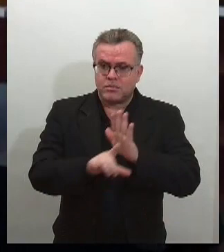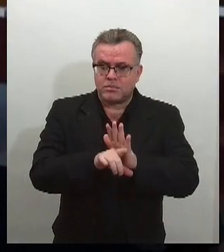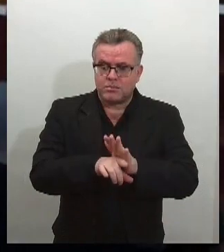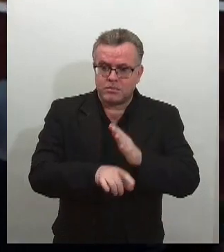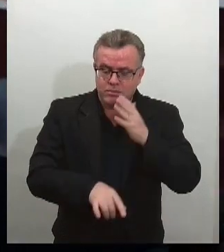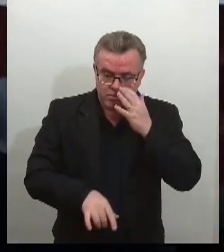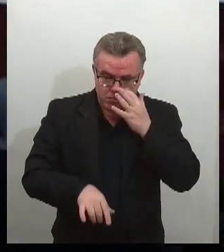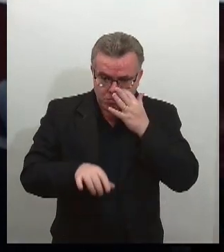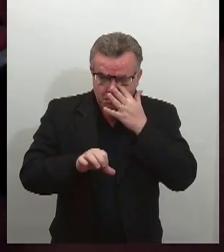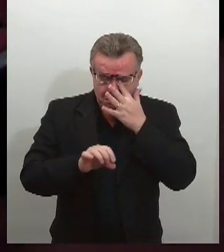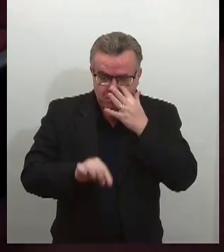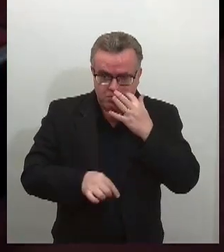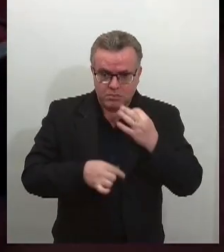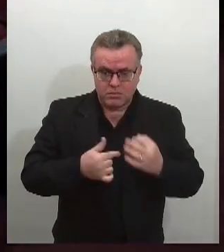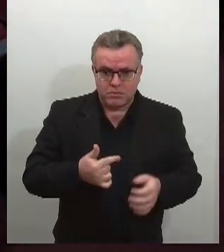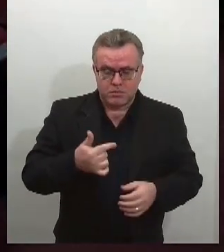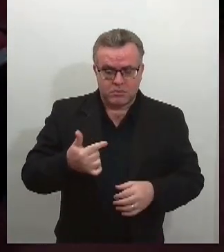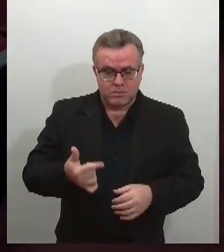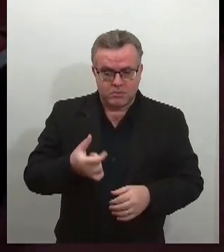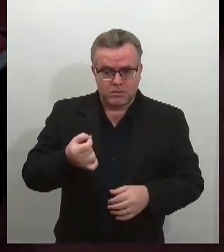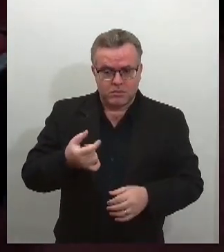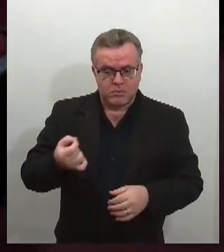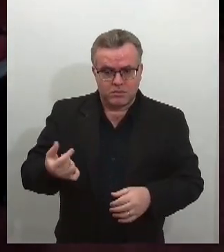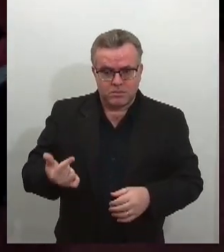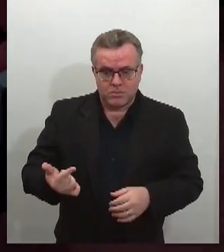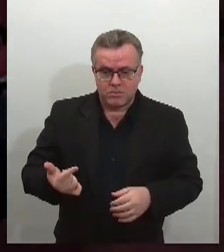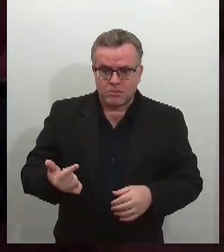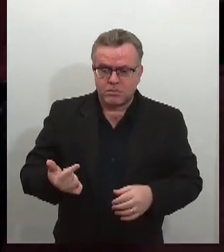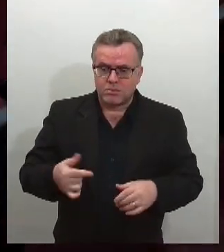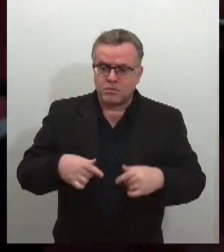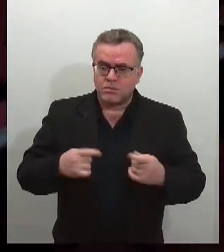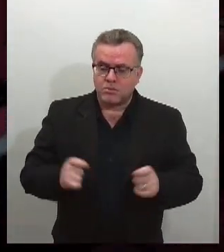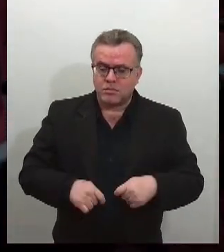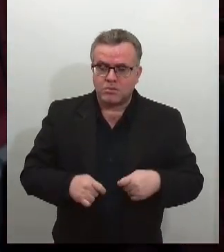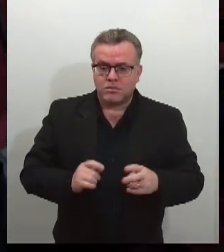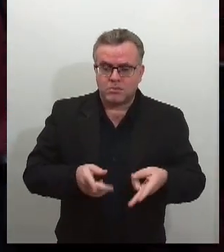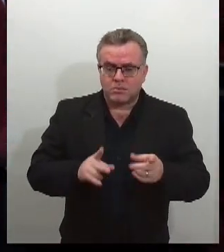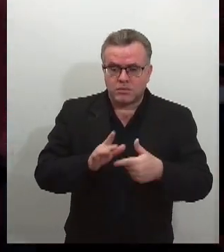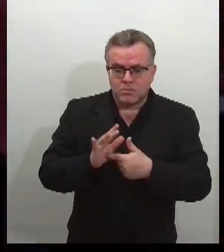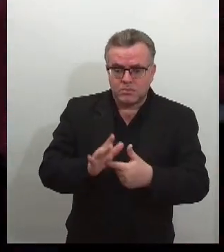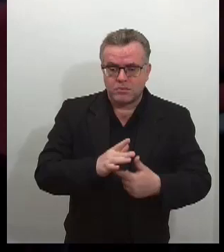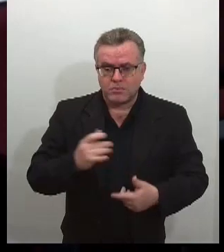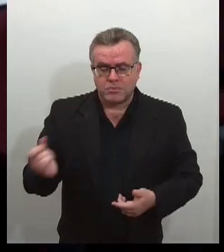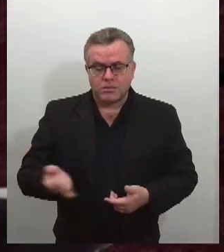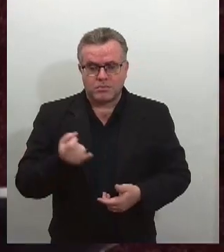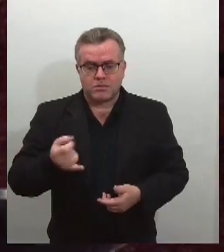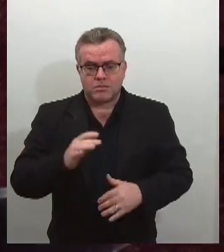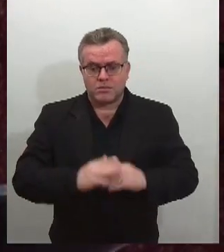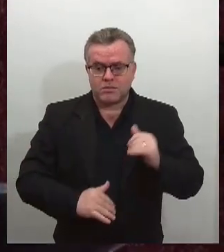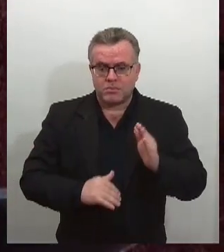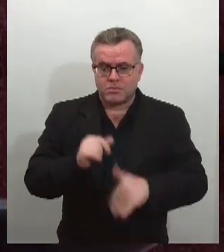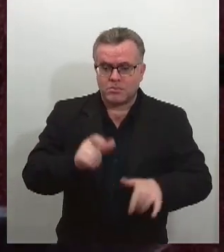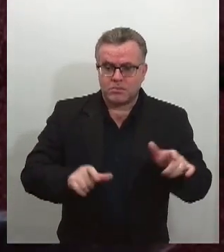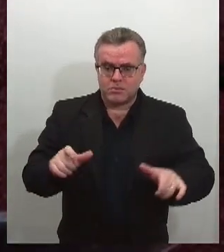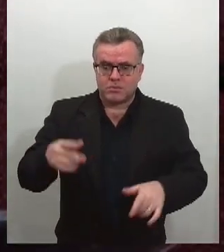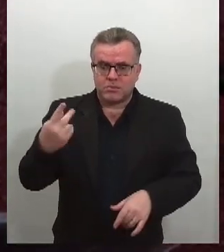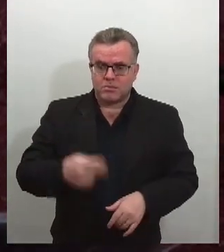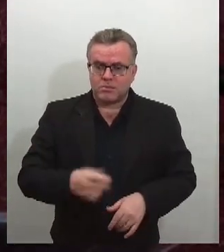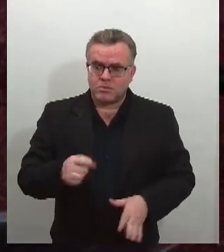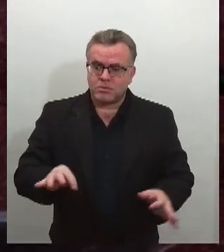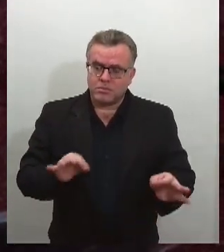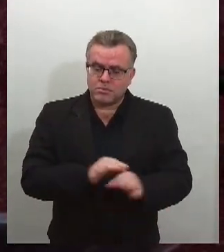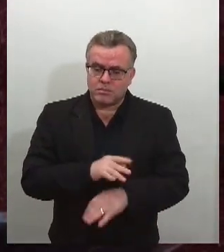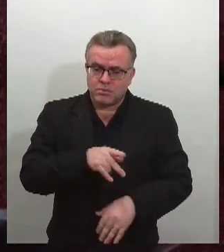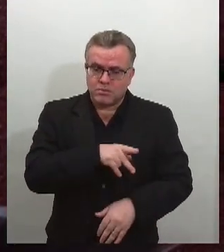de 2022, refletindo o reconhecimento da relevância desses profissionais para o estado de Sergipe. A presidente do